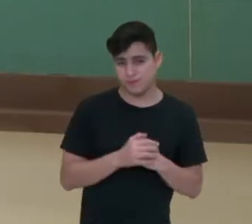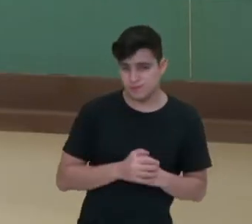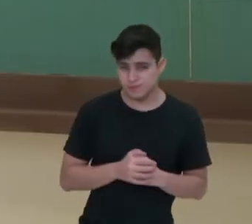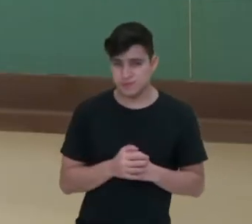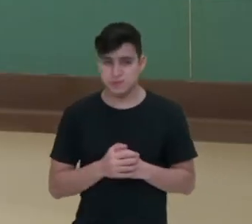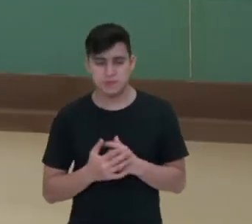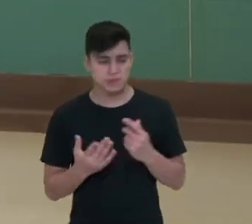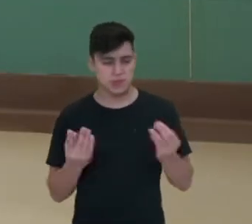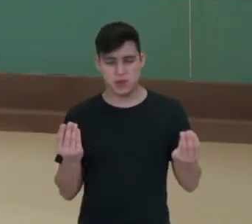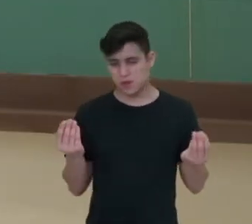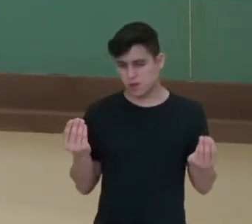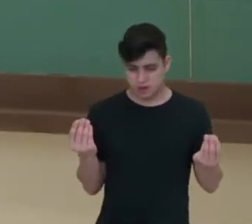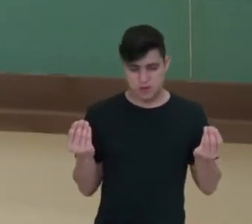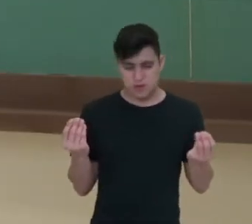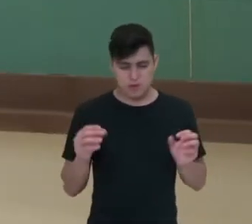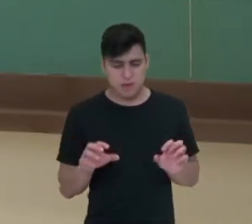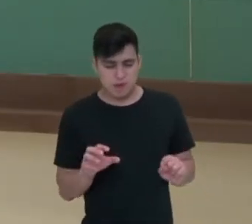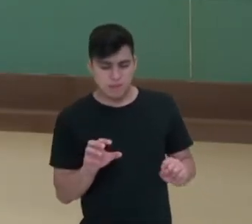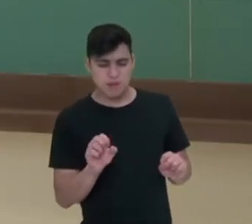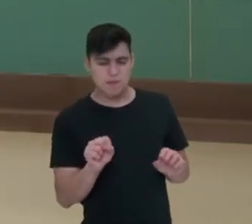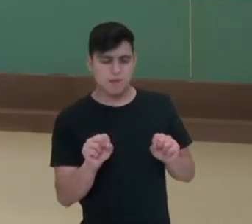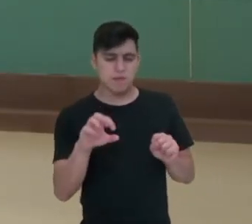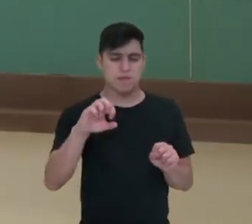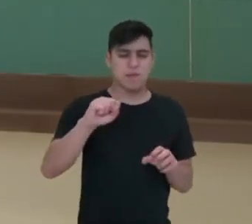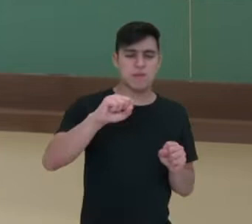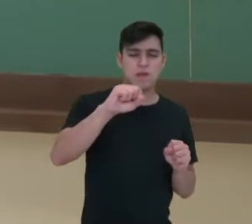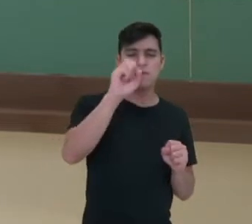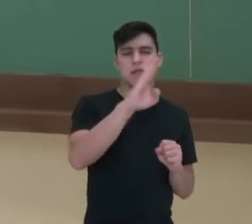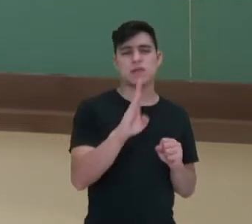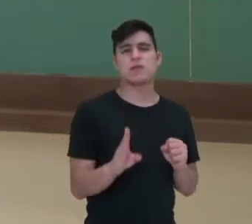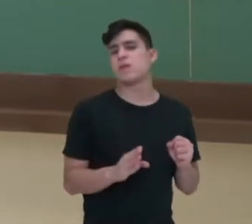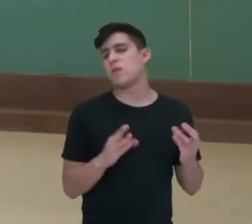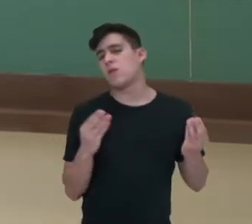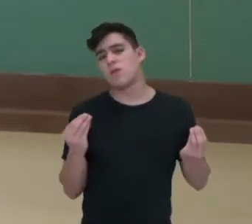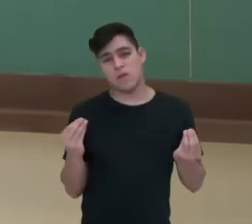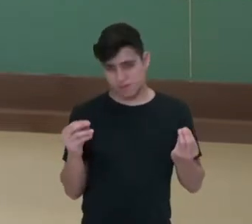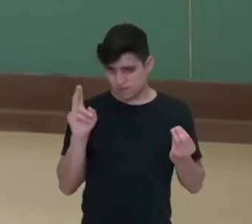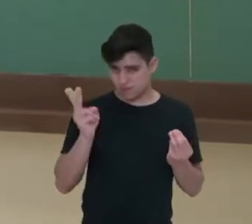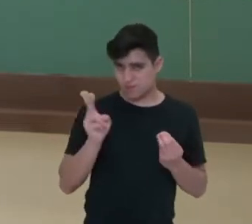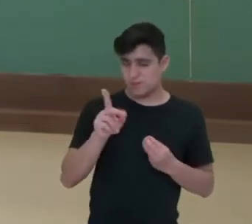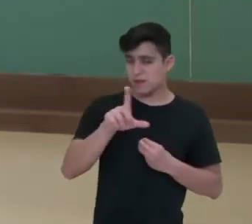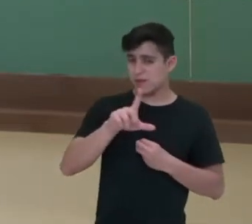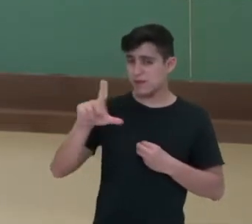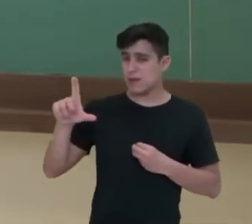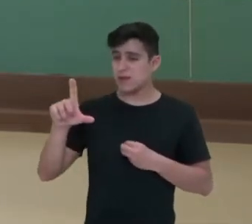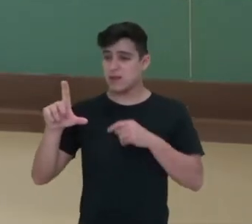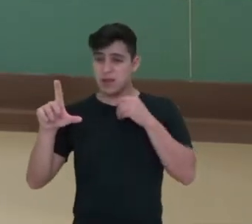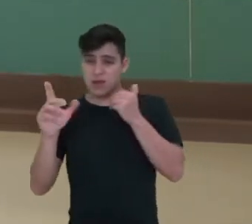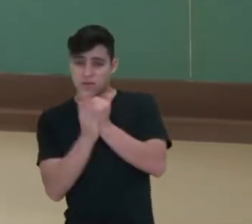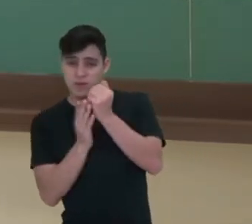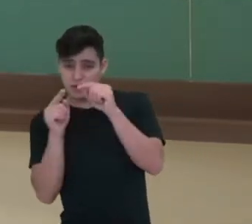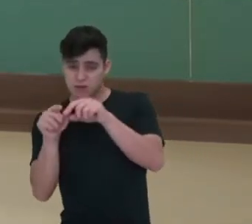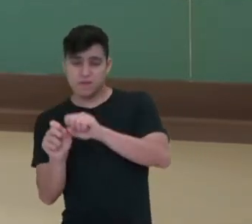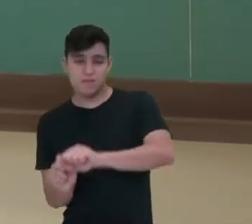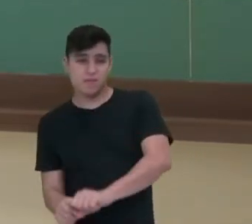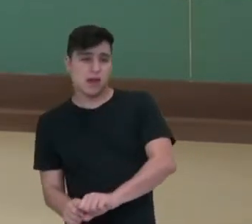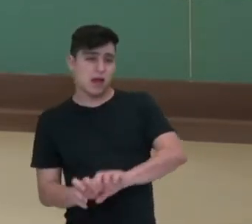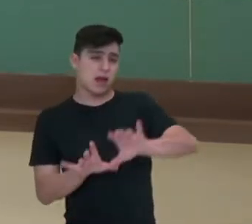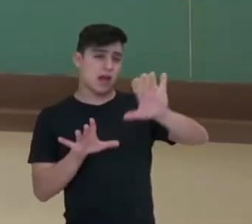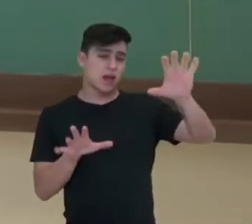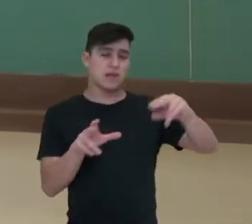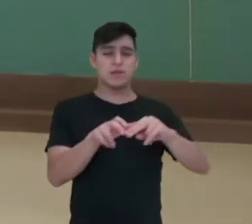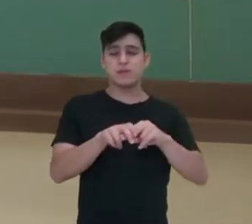na ocupação do território brasileiro, a gente tem que destacar que ela se deu do leste para o oeste, em função do quê? Das